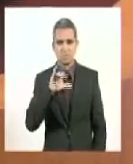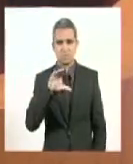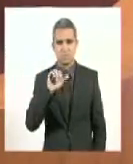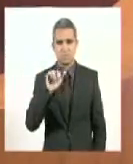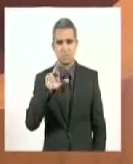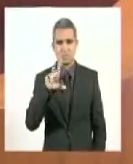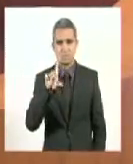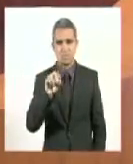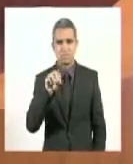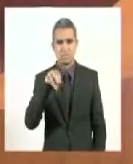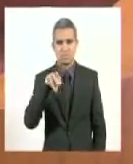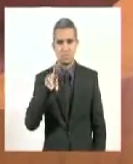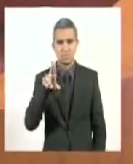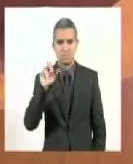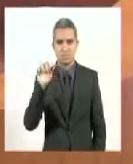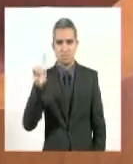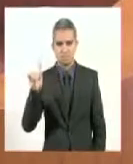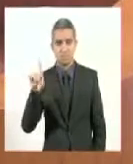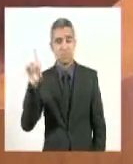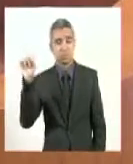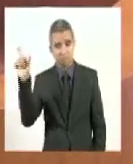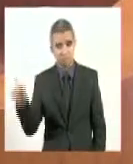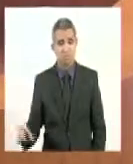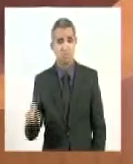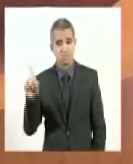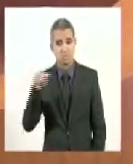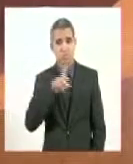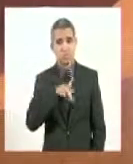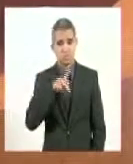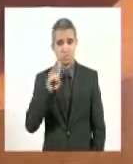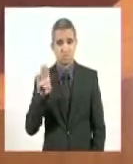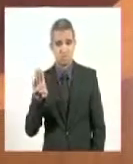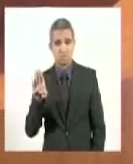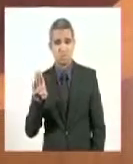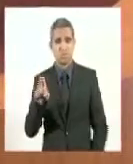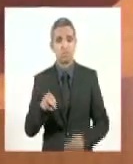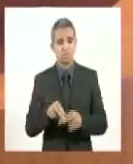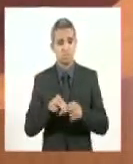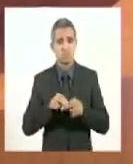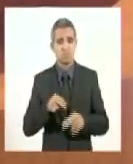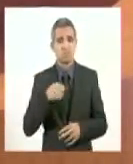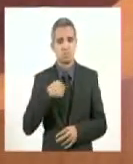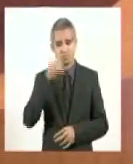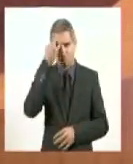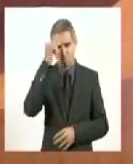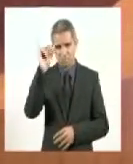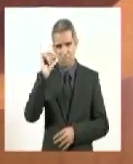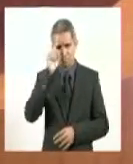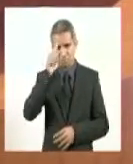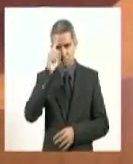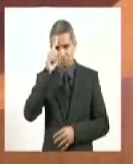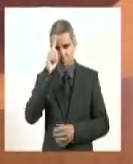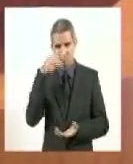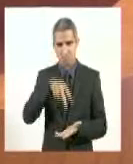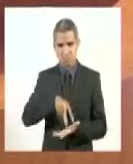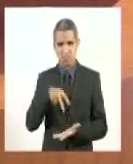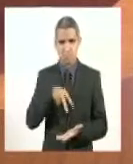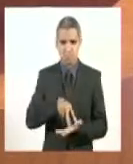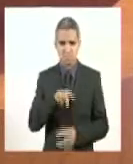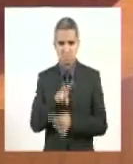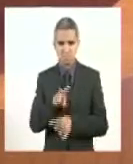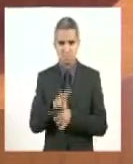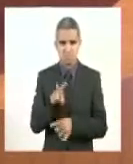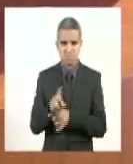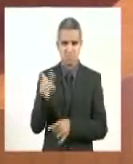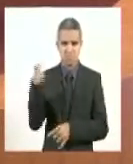público e por isso que não subo diariamente aqui para defendê-lo,